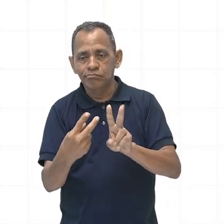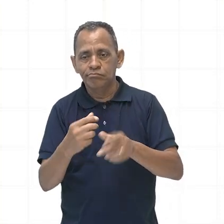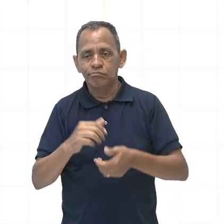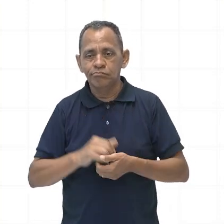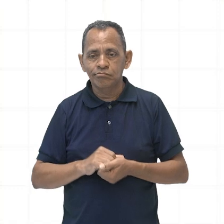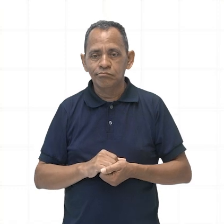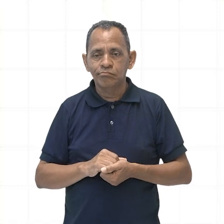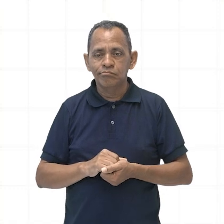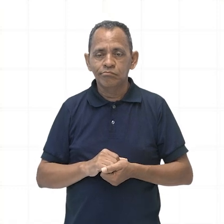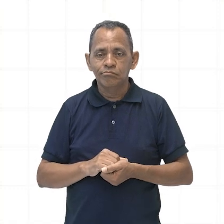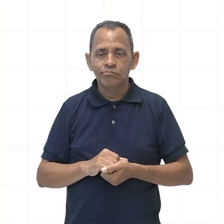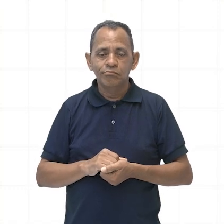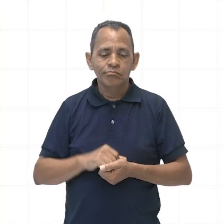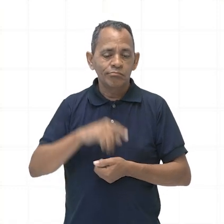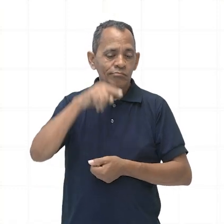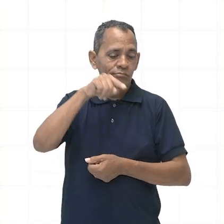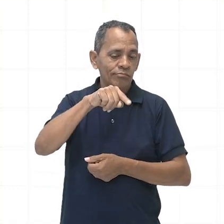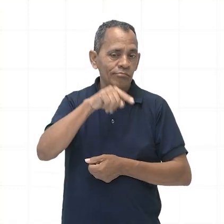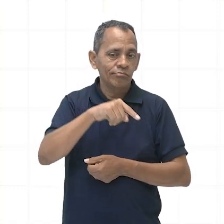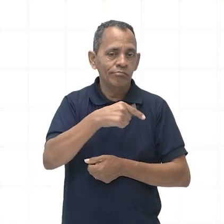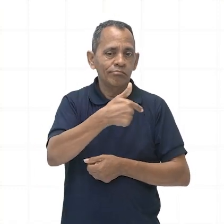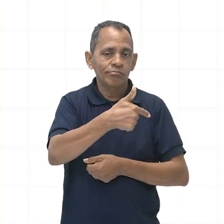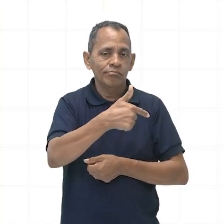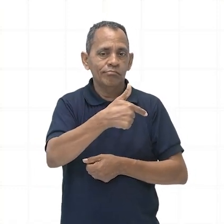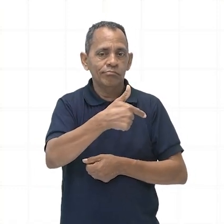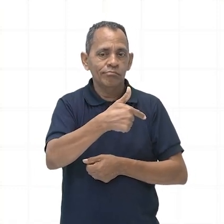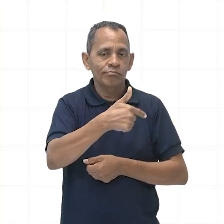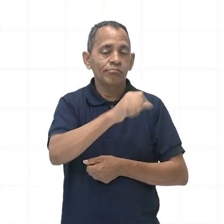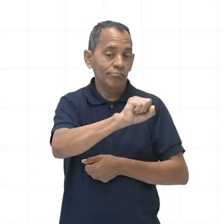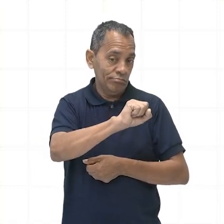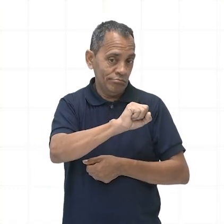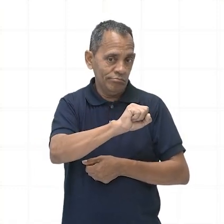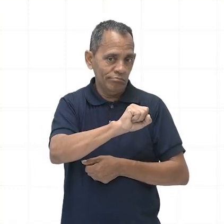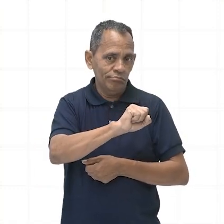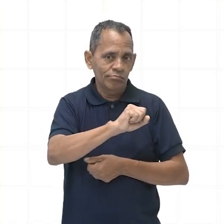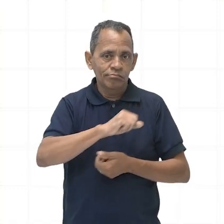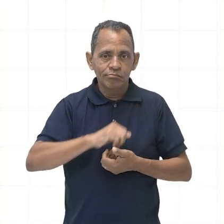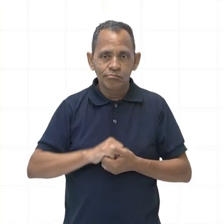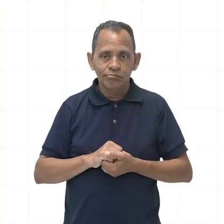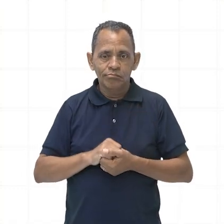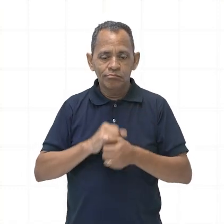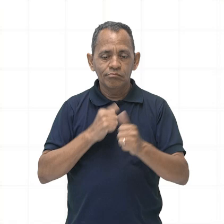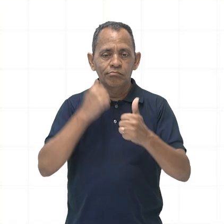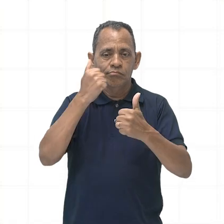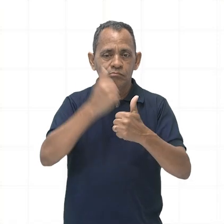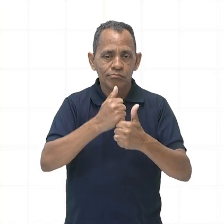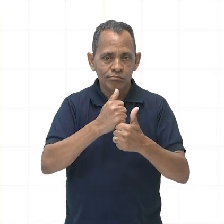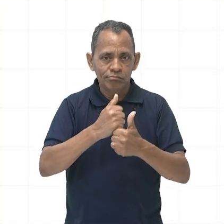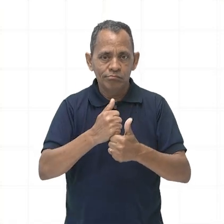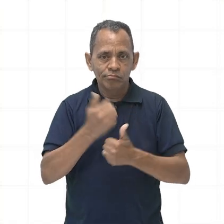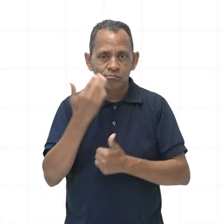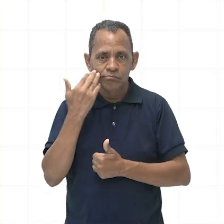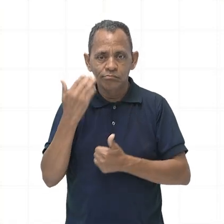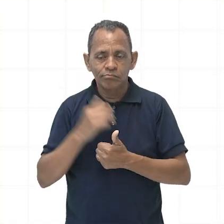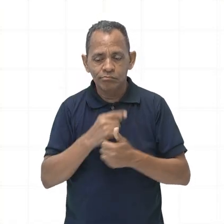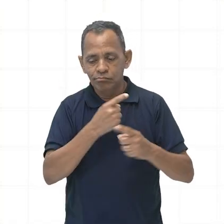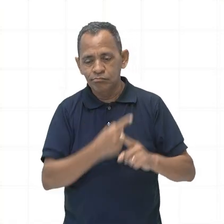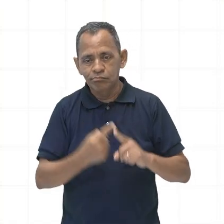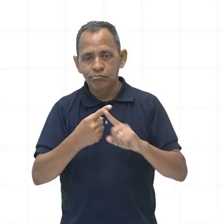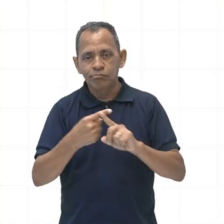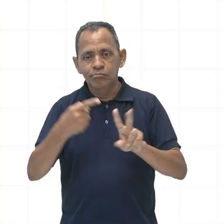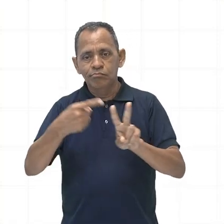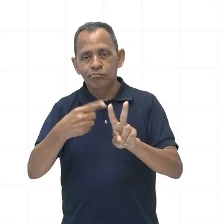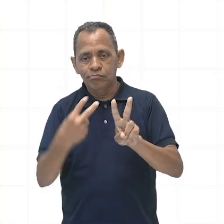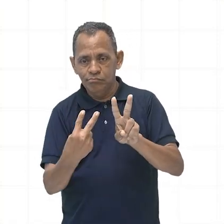é a medida do lado desse quadrado? 8. Então, substituo o 8 aqui e multiplico pela raiz